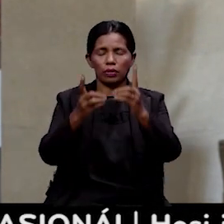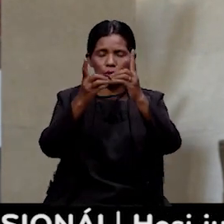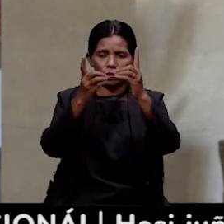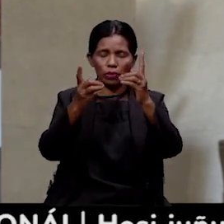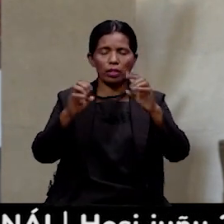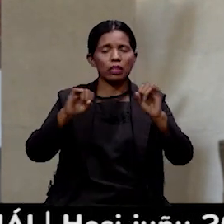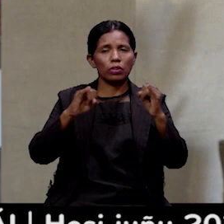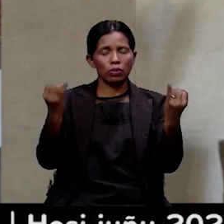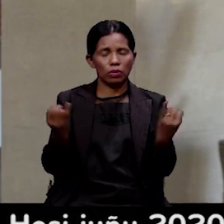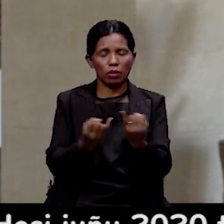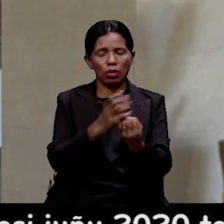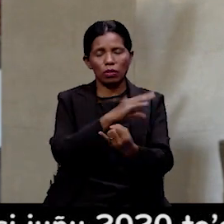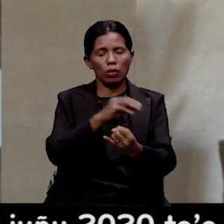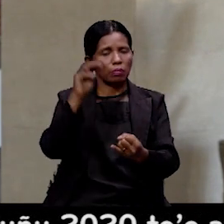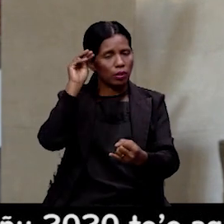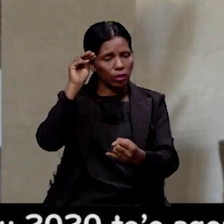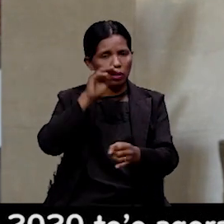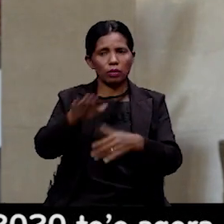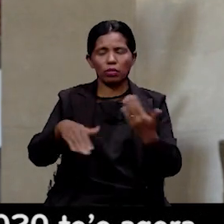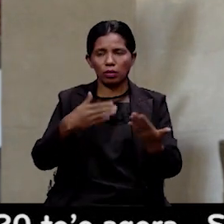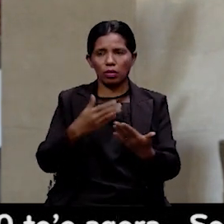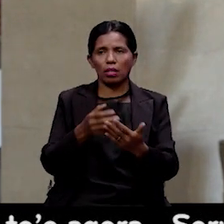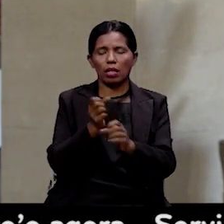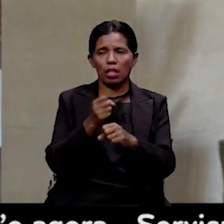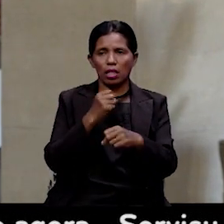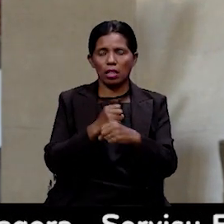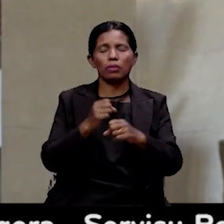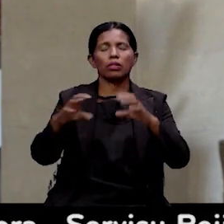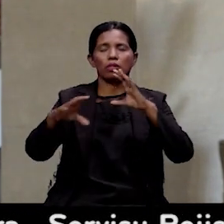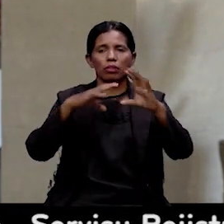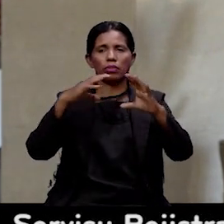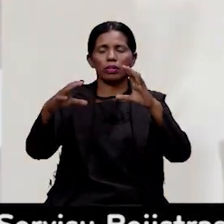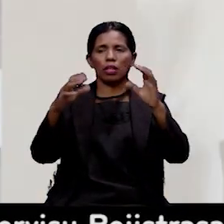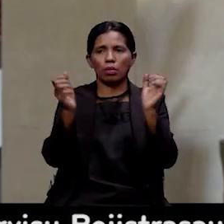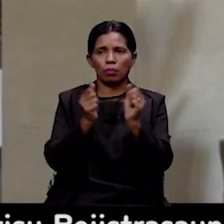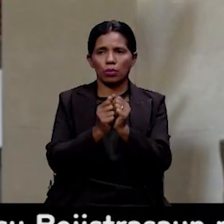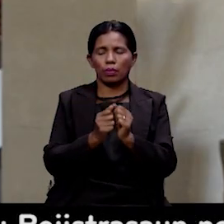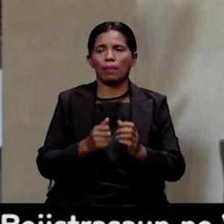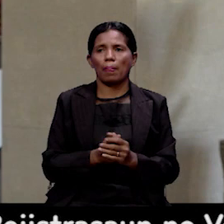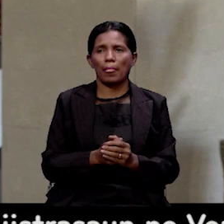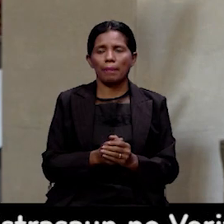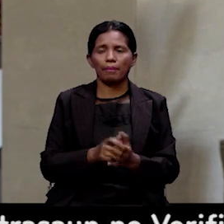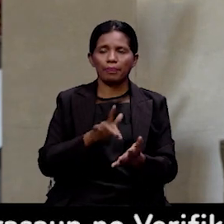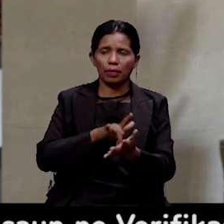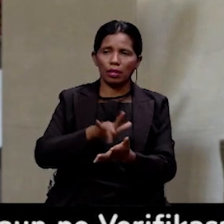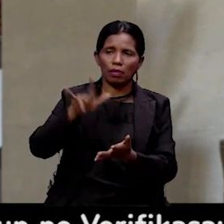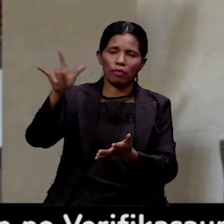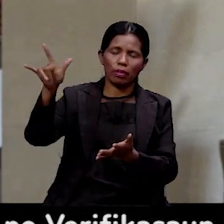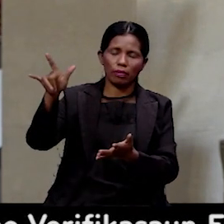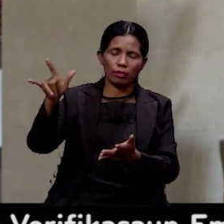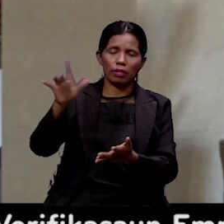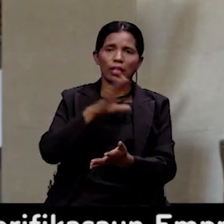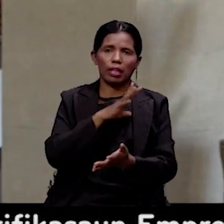ho ministérios relevantes sira para hodi halo coordenação antes sira arranca. Avião ne depende